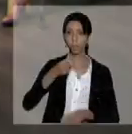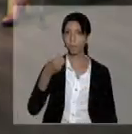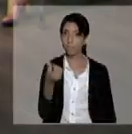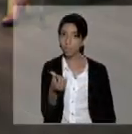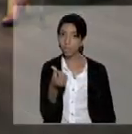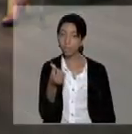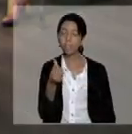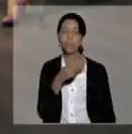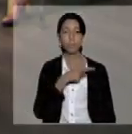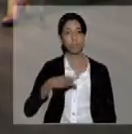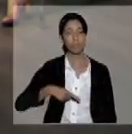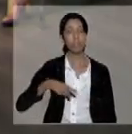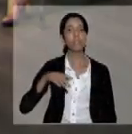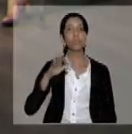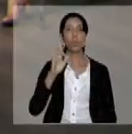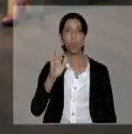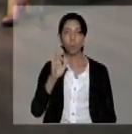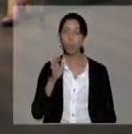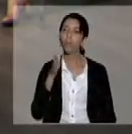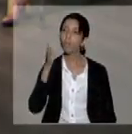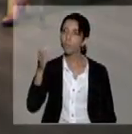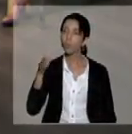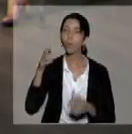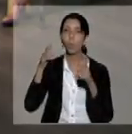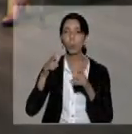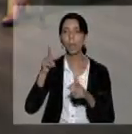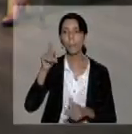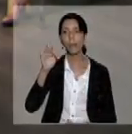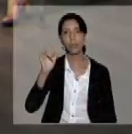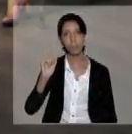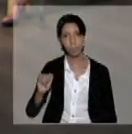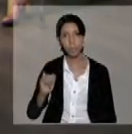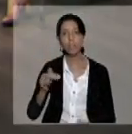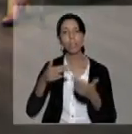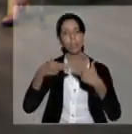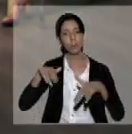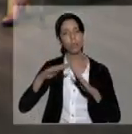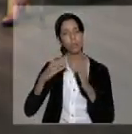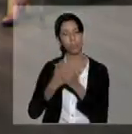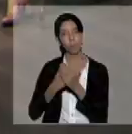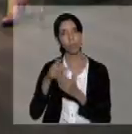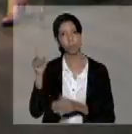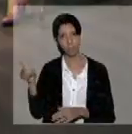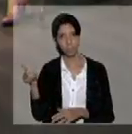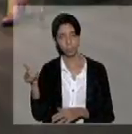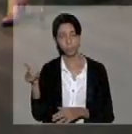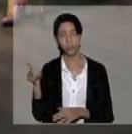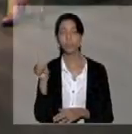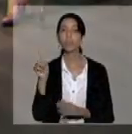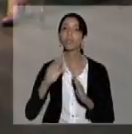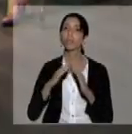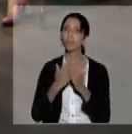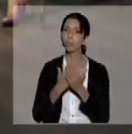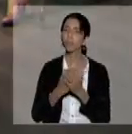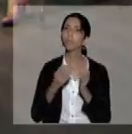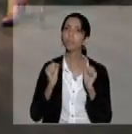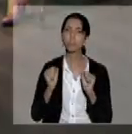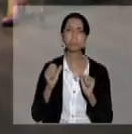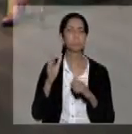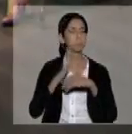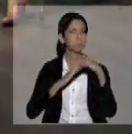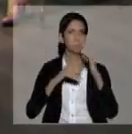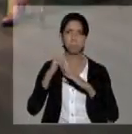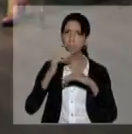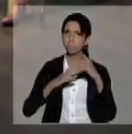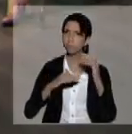2006, o presidente Lula esteve em Paracambi, inaugurando a escola técnica da cidade de Paracambi. Uma escola que